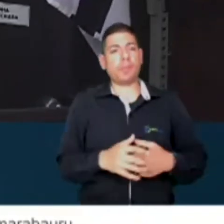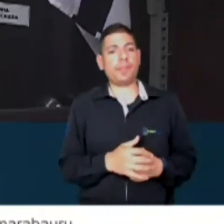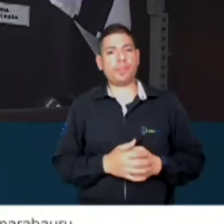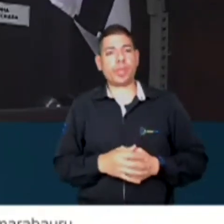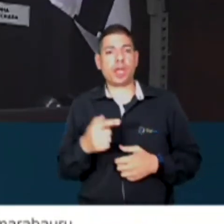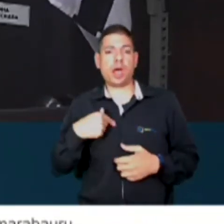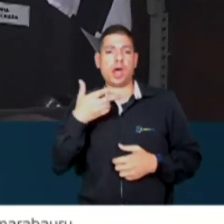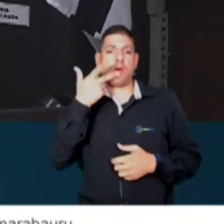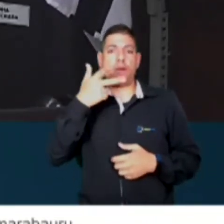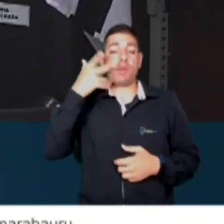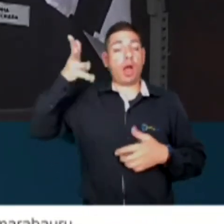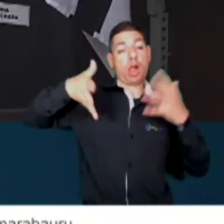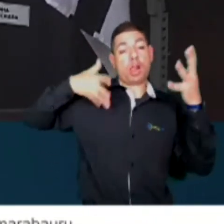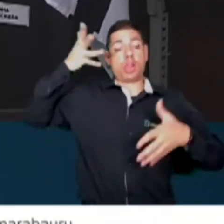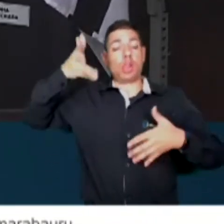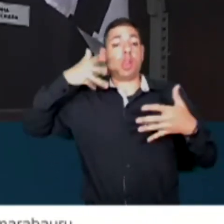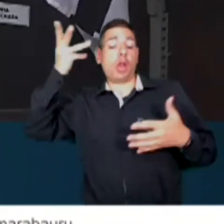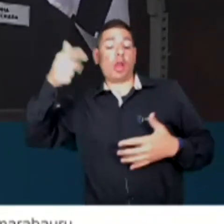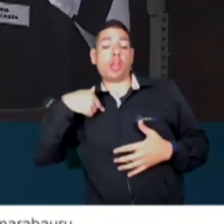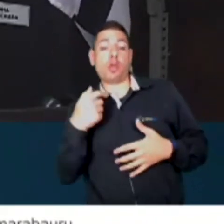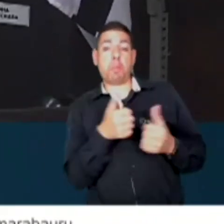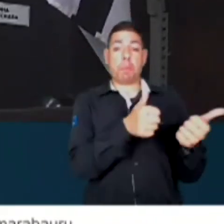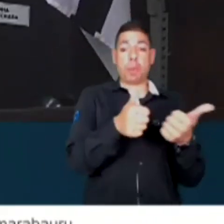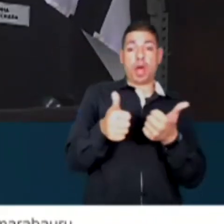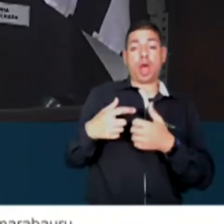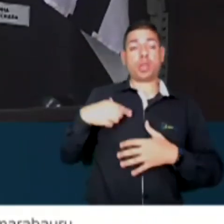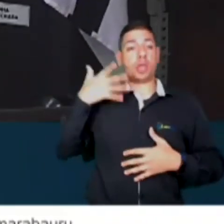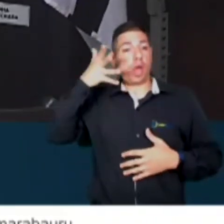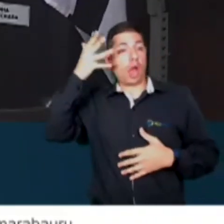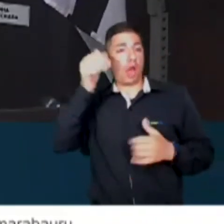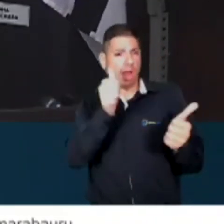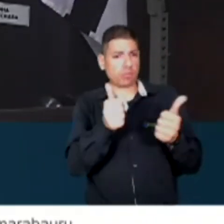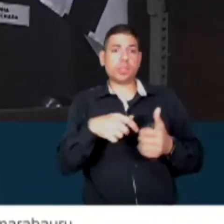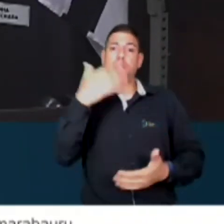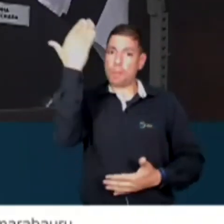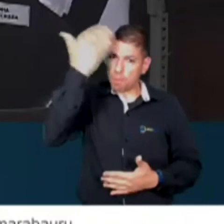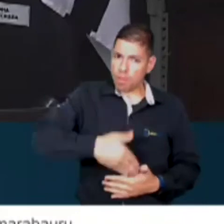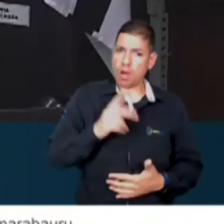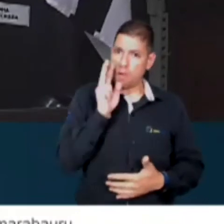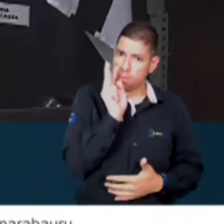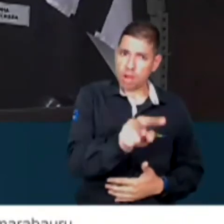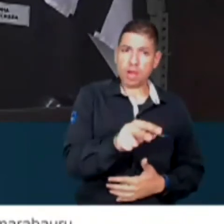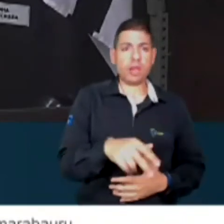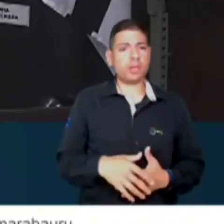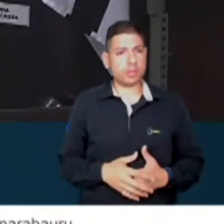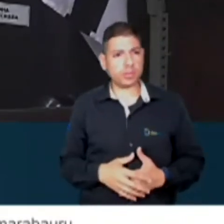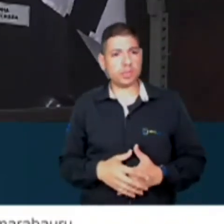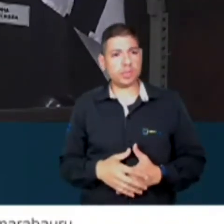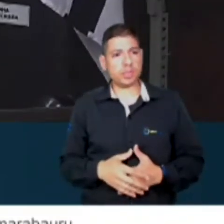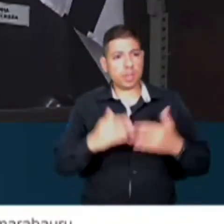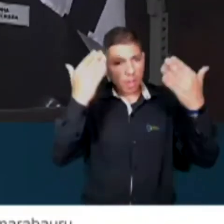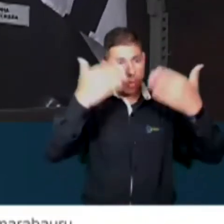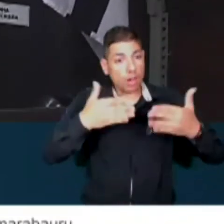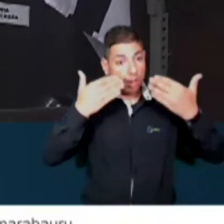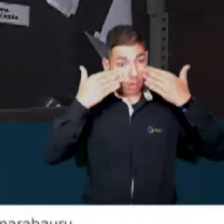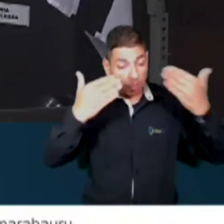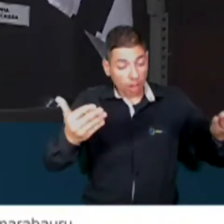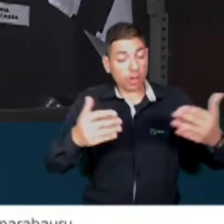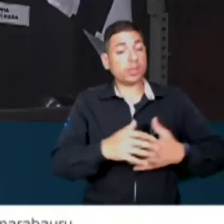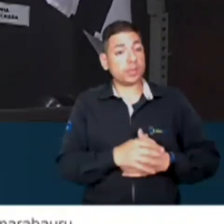provar, tem que provar. Essa é a política contemporânea do dia de hoje. Fosse o